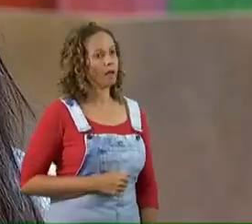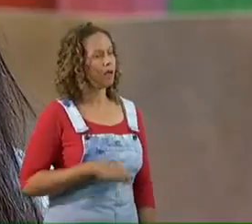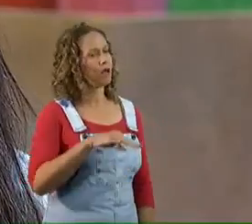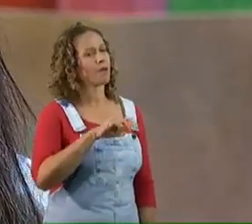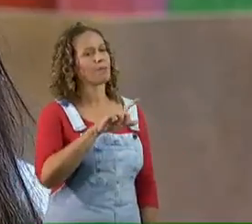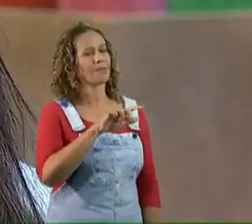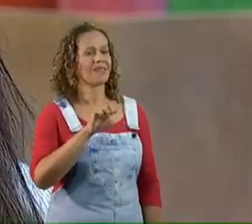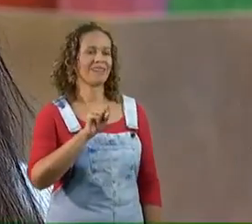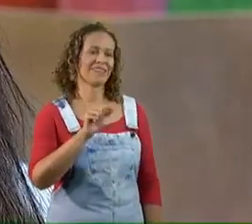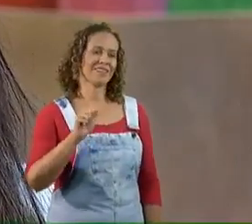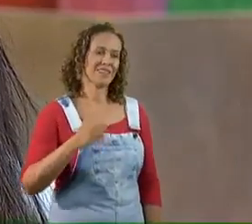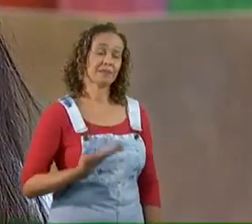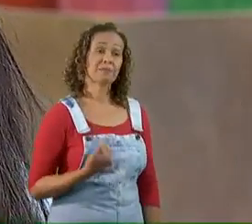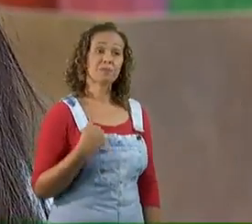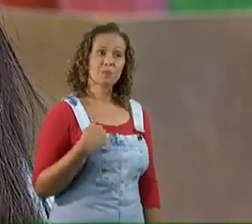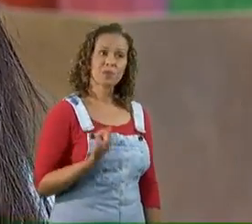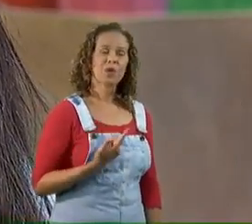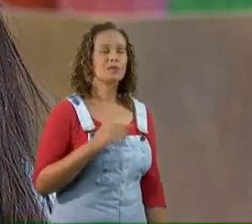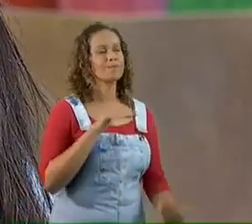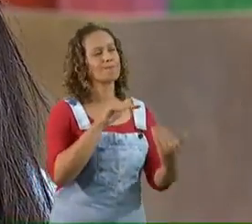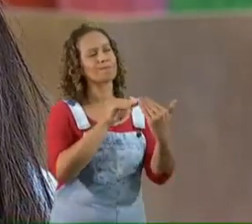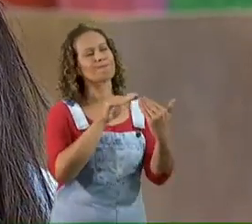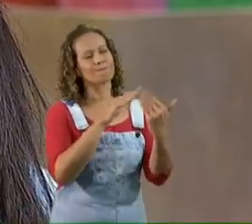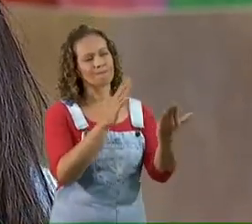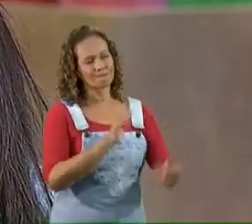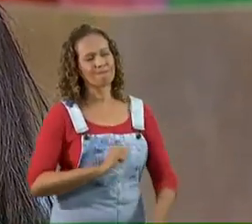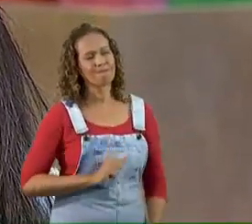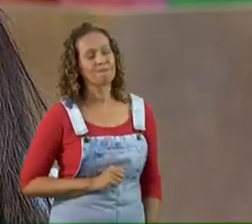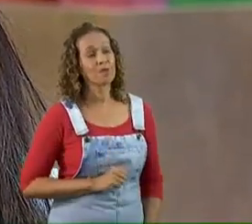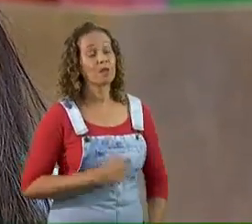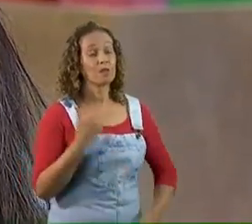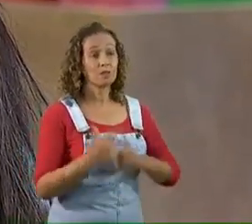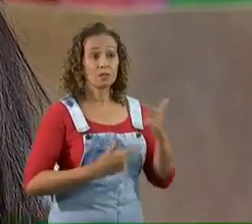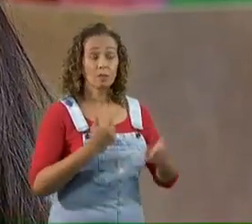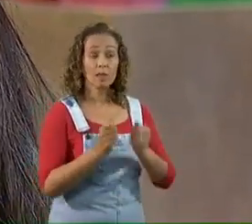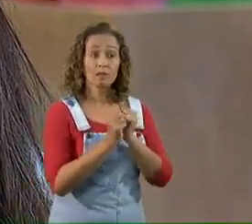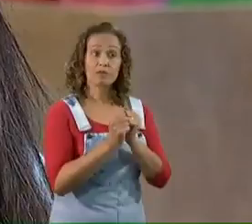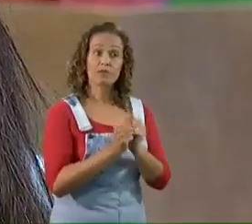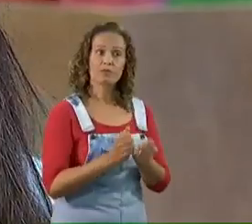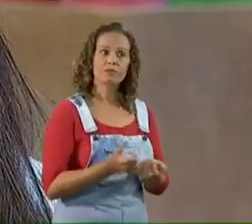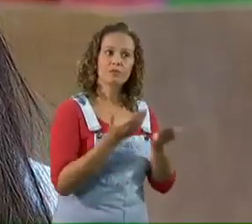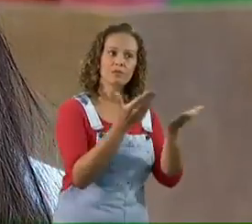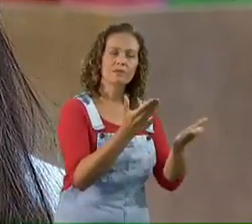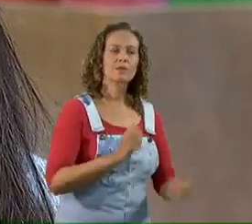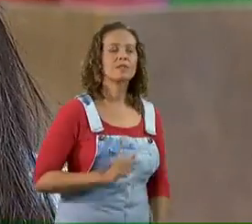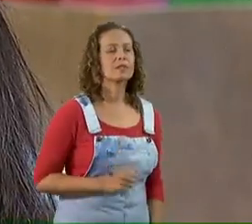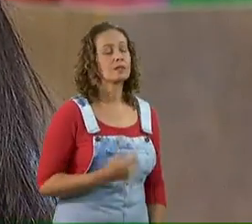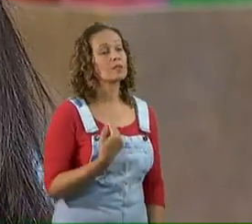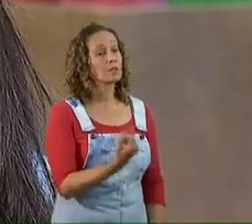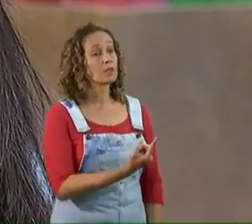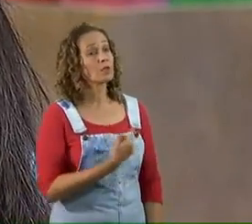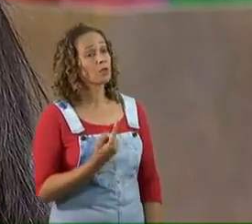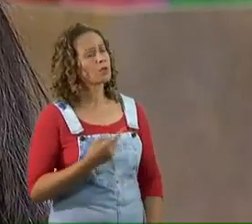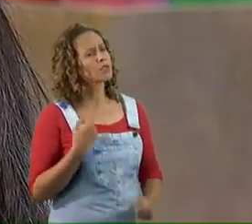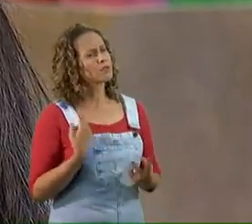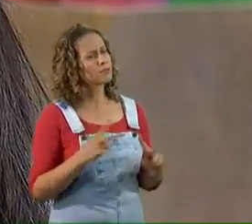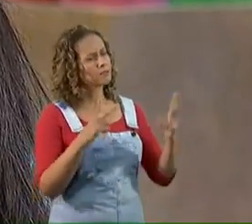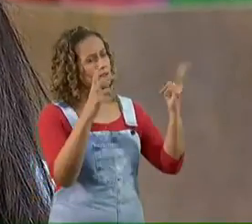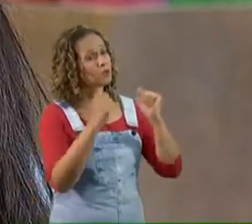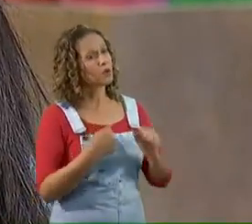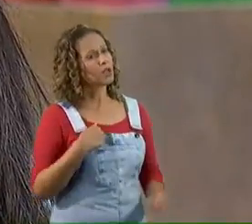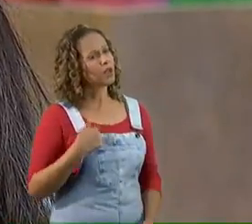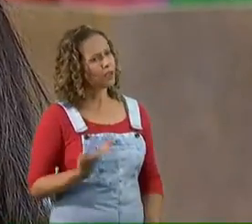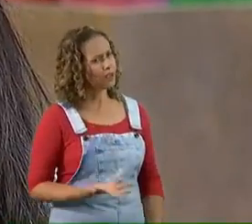por fim estamos nos entendendo, hein? Olha só, vou trabalhar junto com você e vamos sair dessa com a vitória. Eu estou